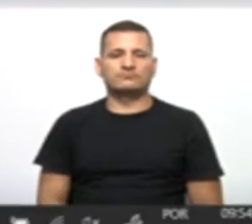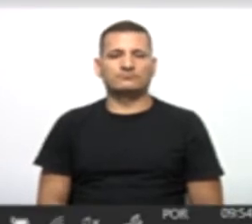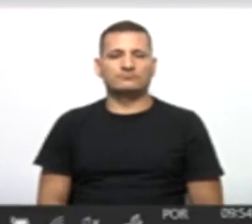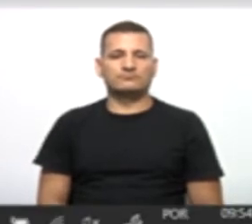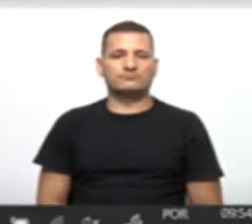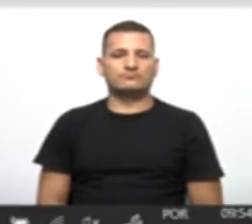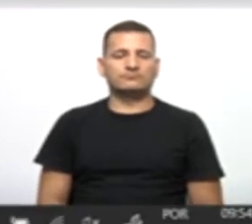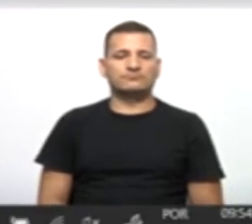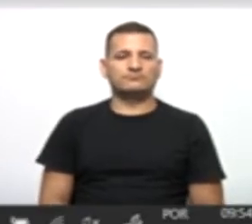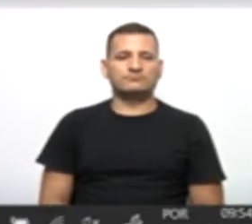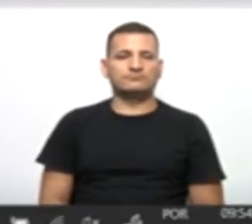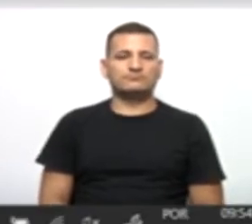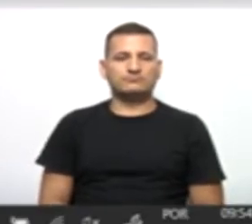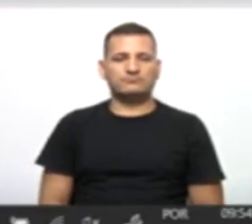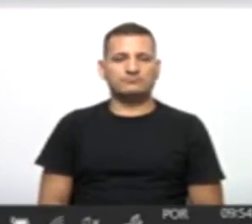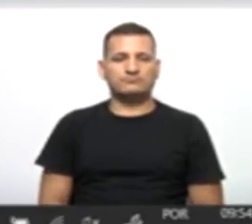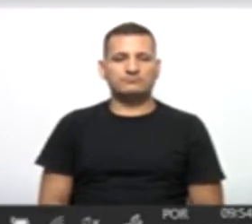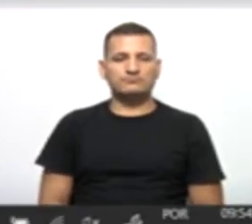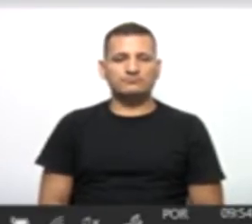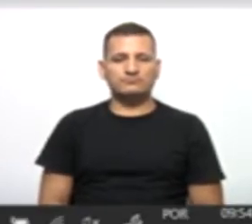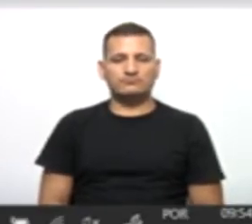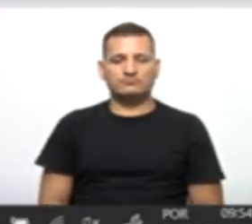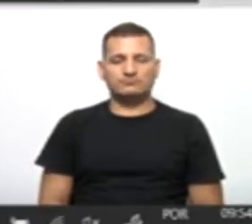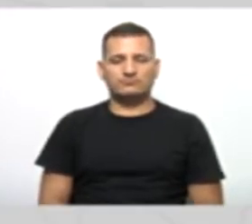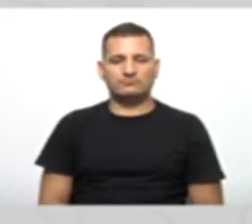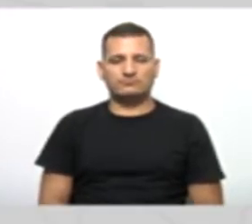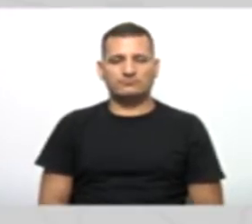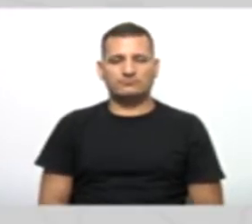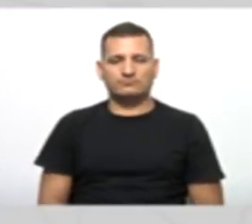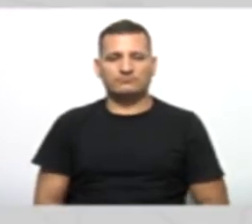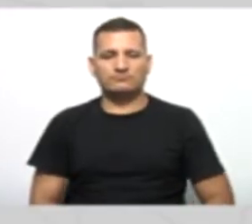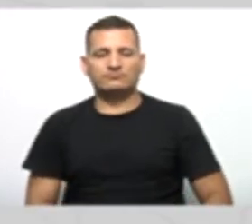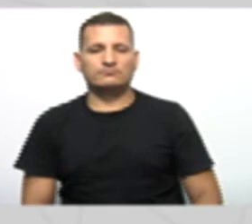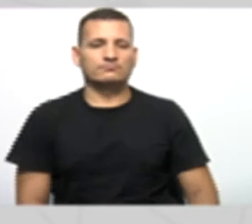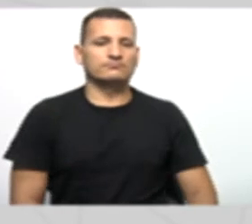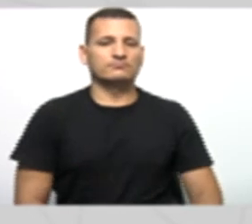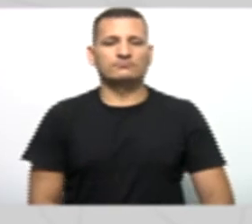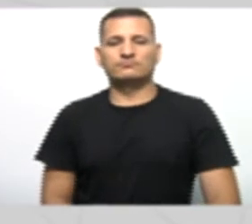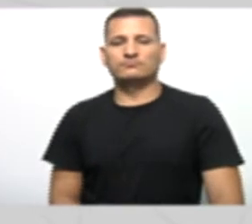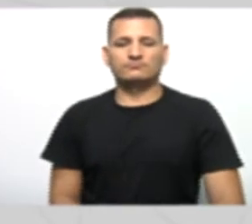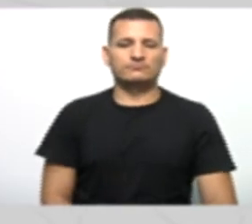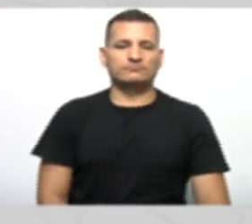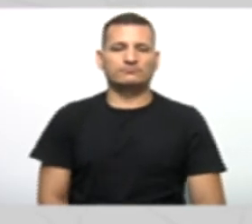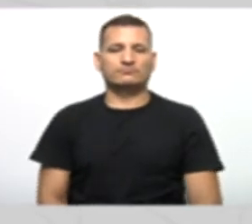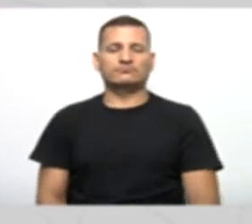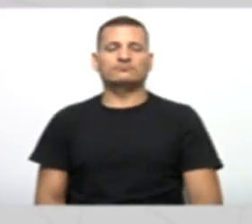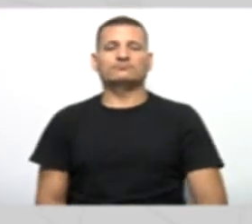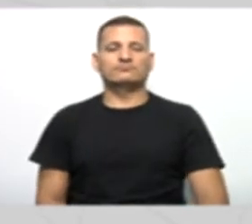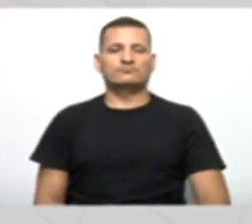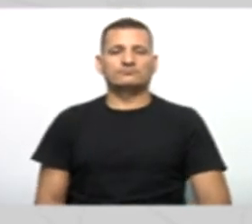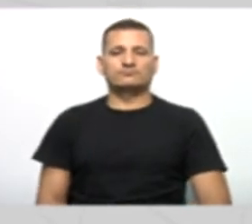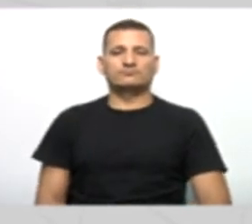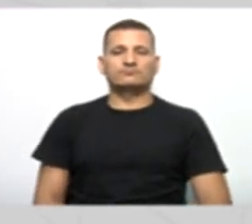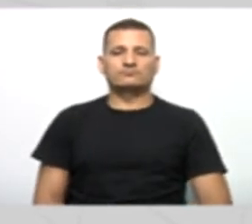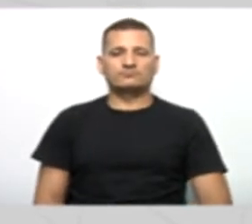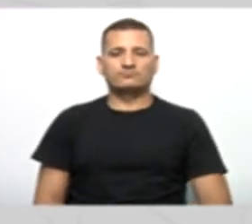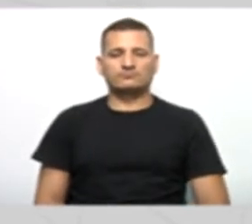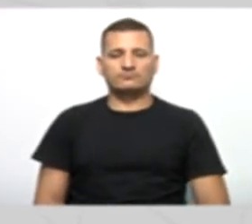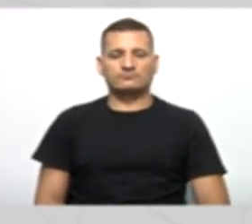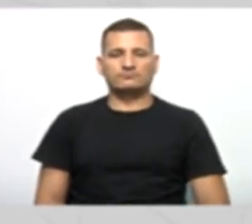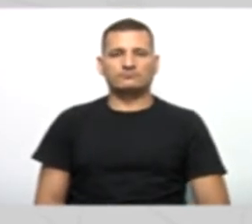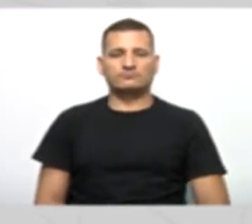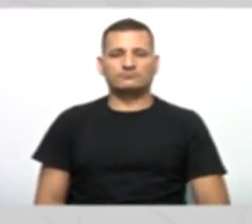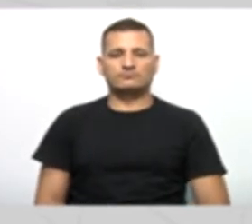toda aqui no Workbench, ok? Vamos lá. Então, professor Ricardo,